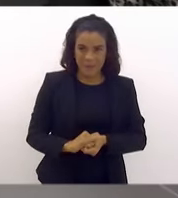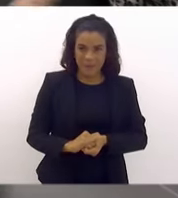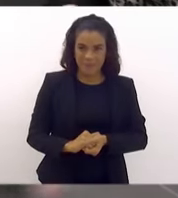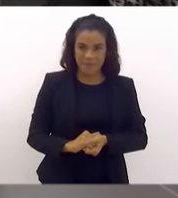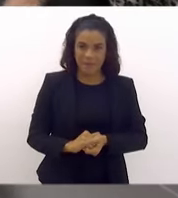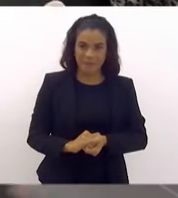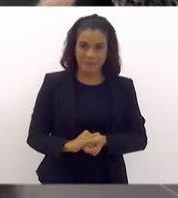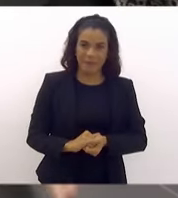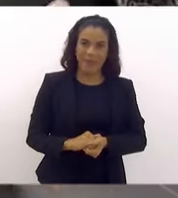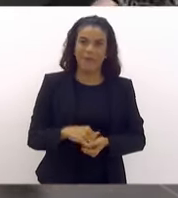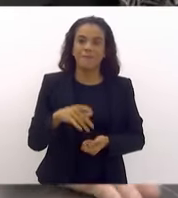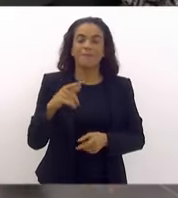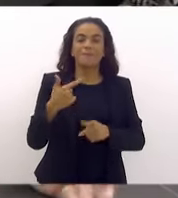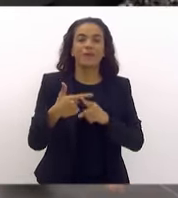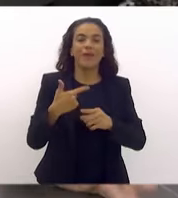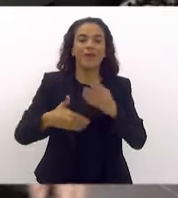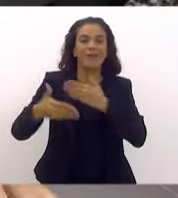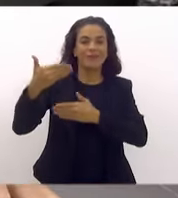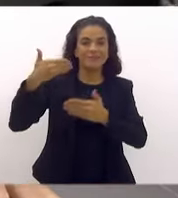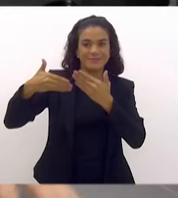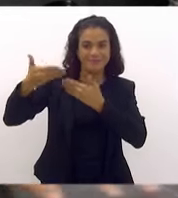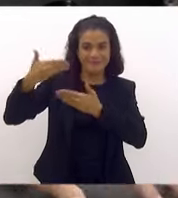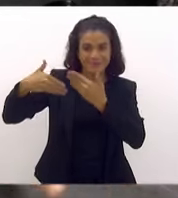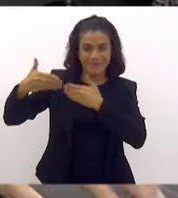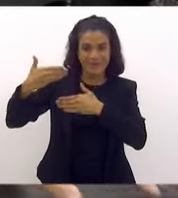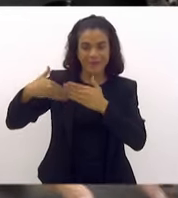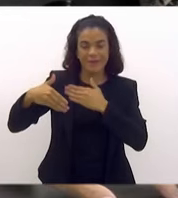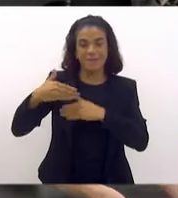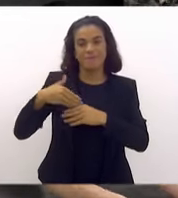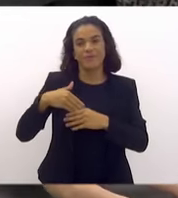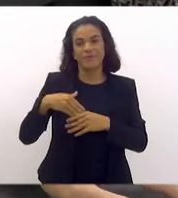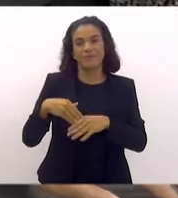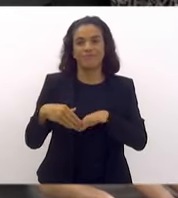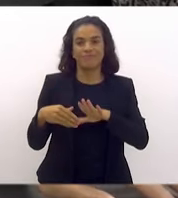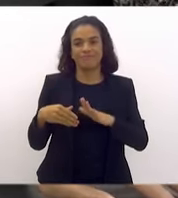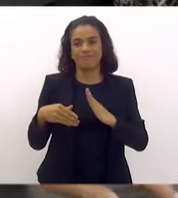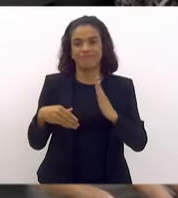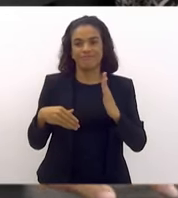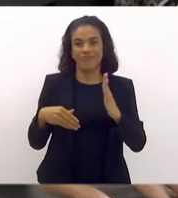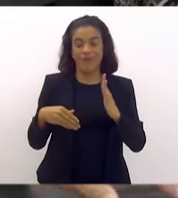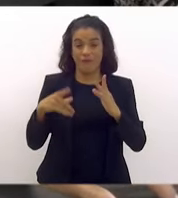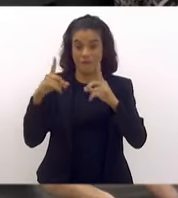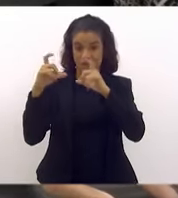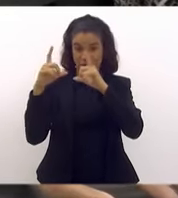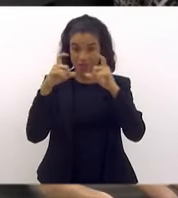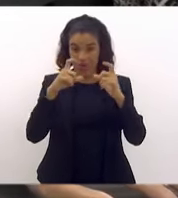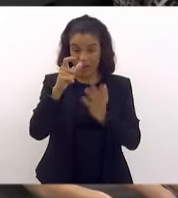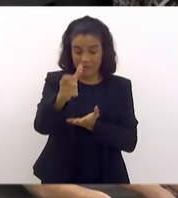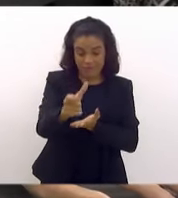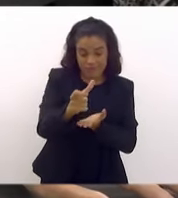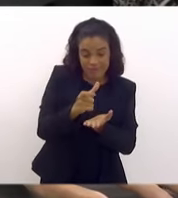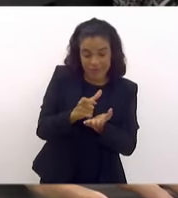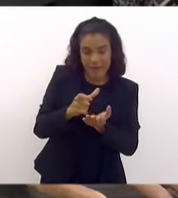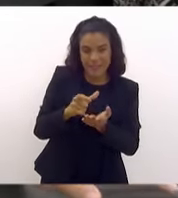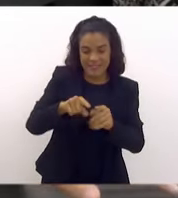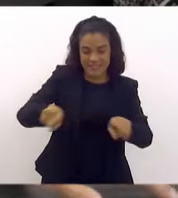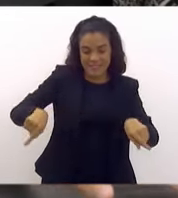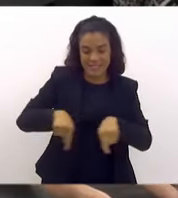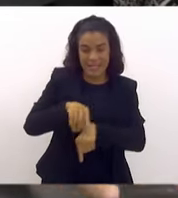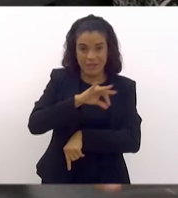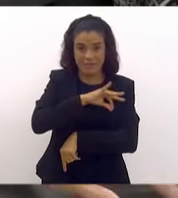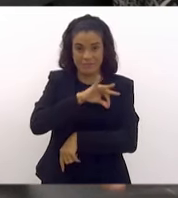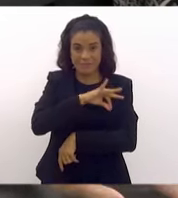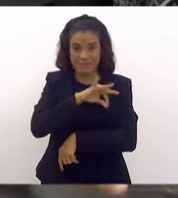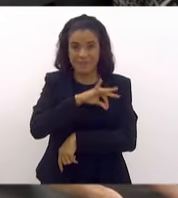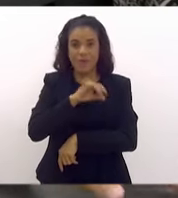Como disse Antigamente os juízes né diante de um conhecimento fotográfico feito em S policial eles tinham por